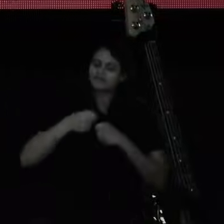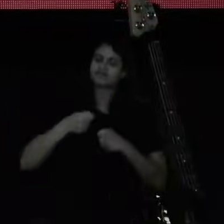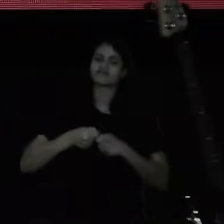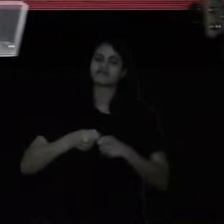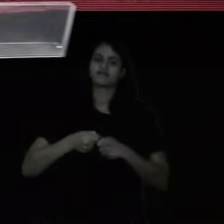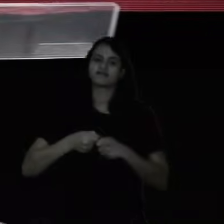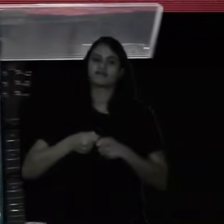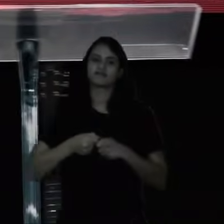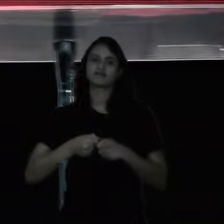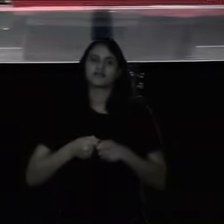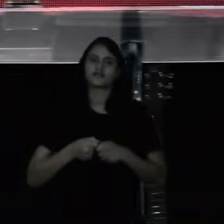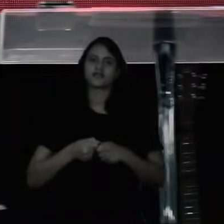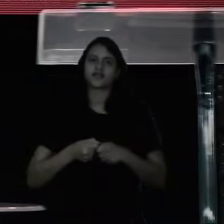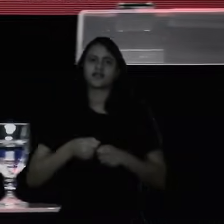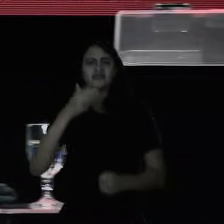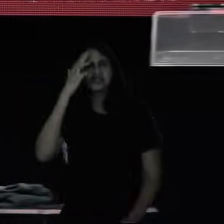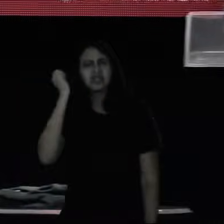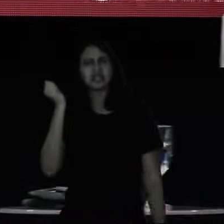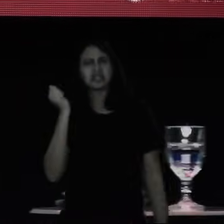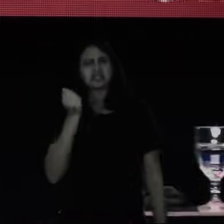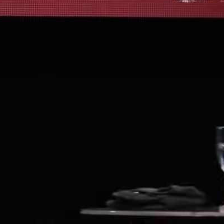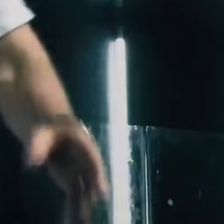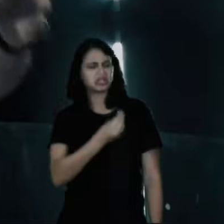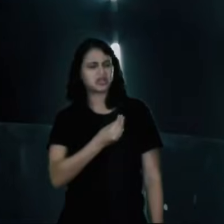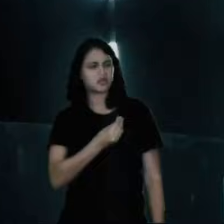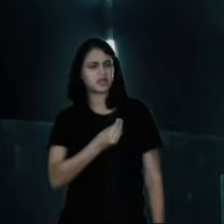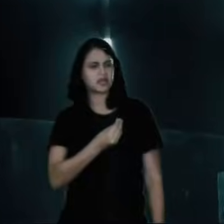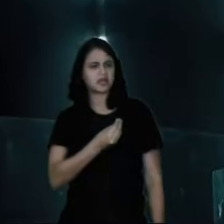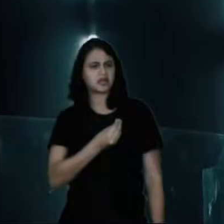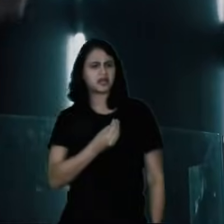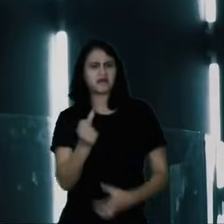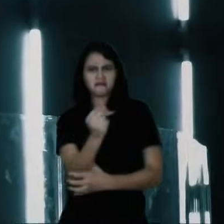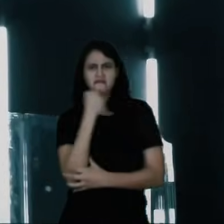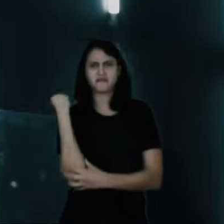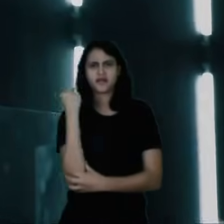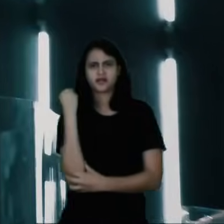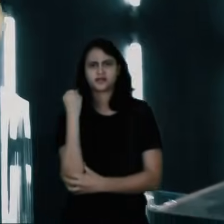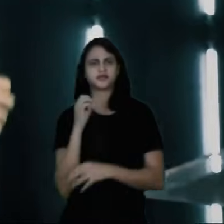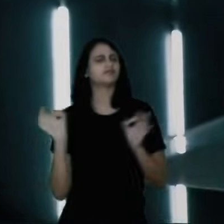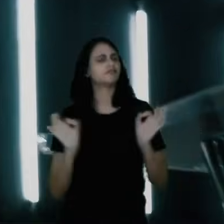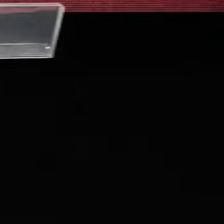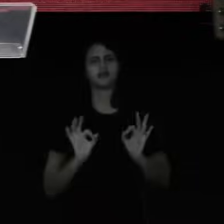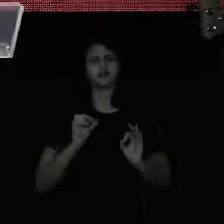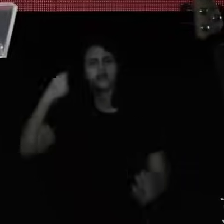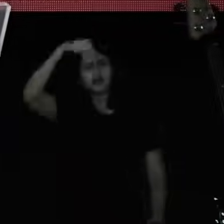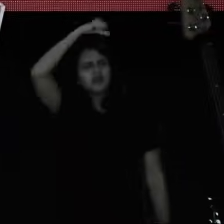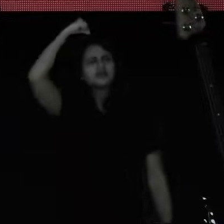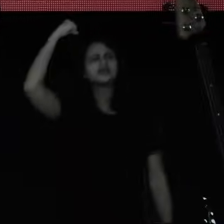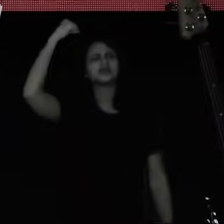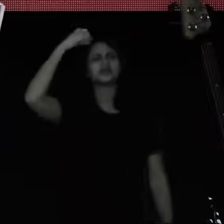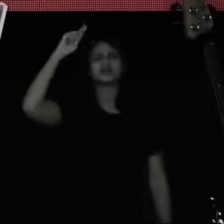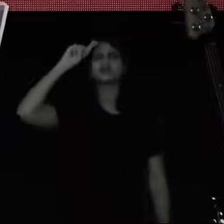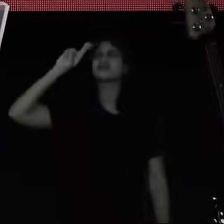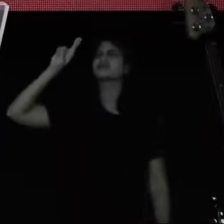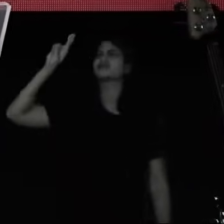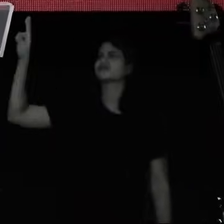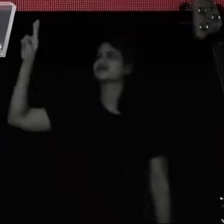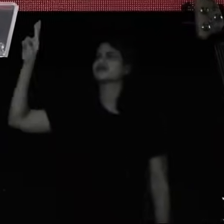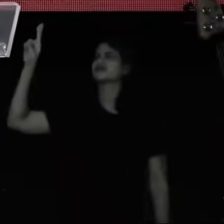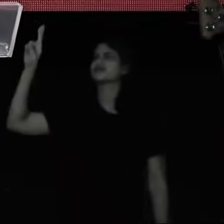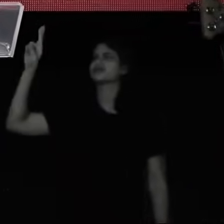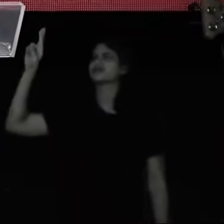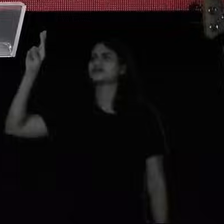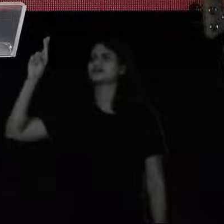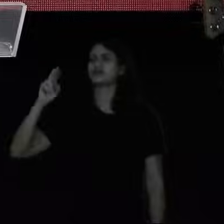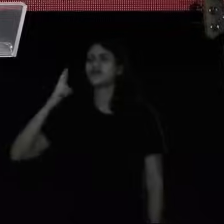acha que Jefté era tão forte assim para poder vencer os amonitas? Não. Espírito do Senhor. Jefté era imperfeito, mas tinha o Espírito